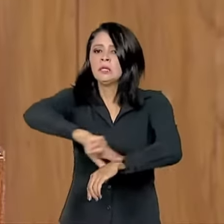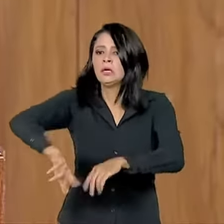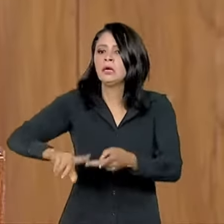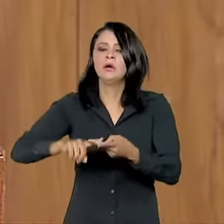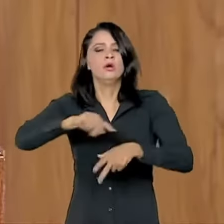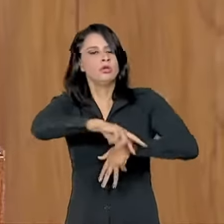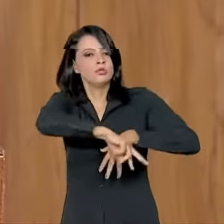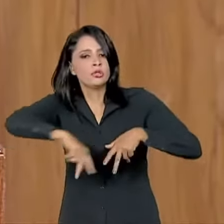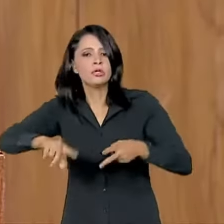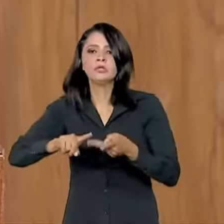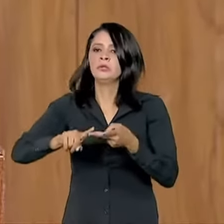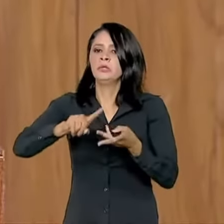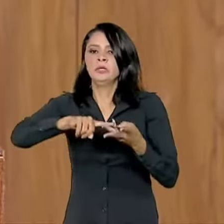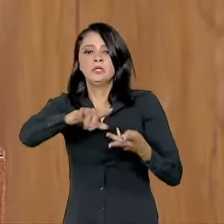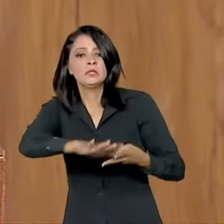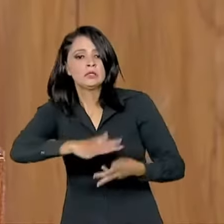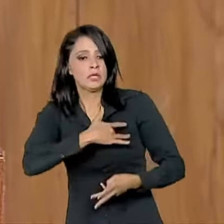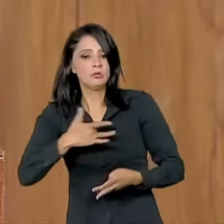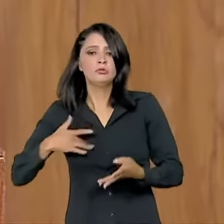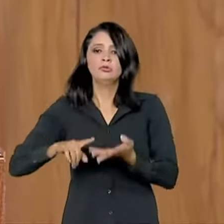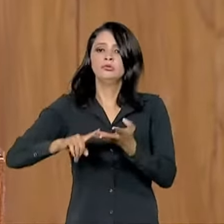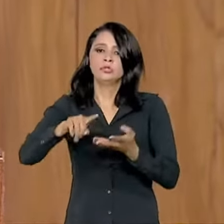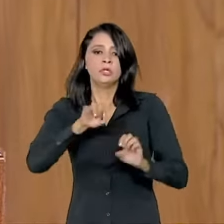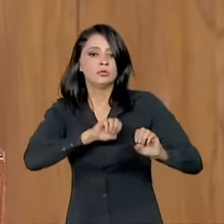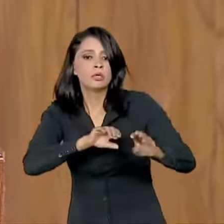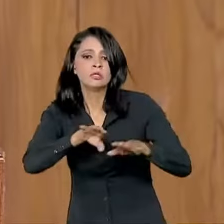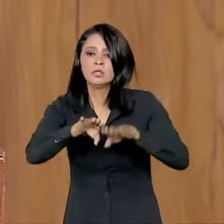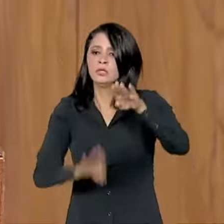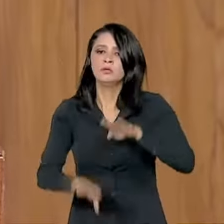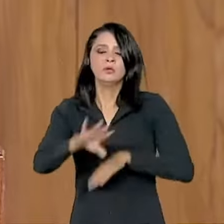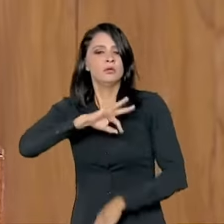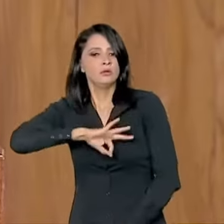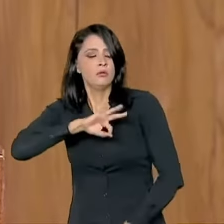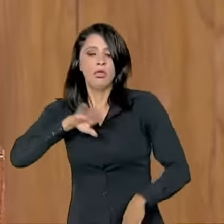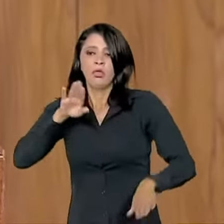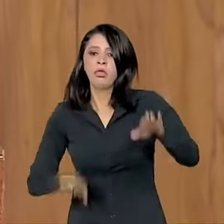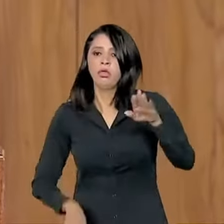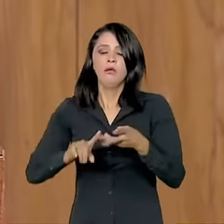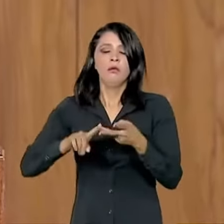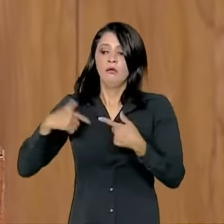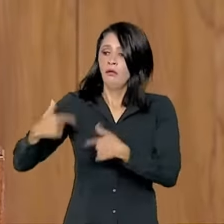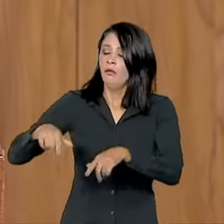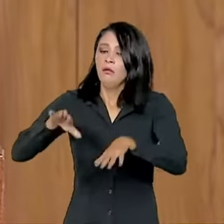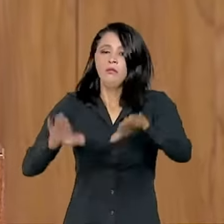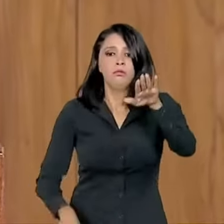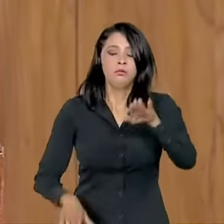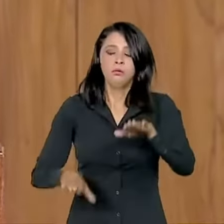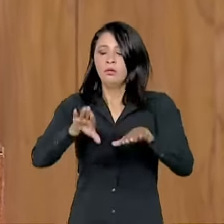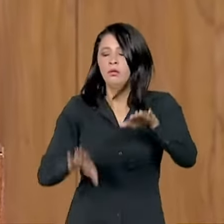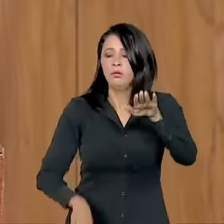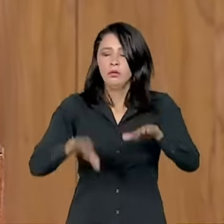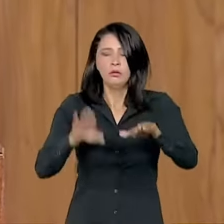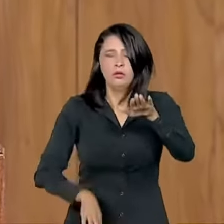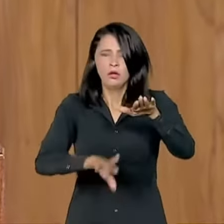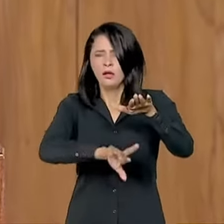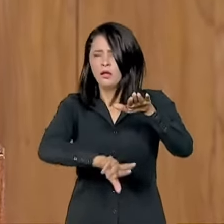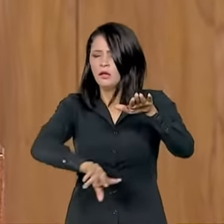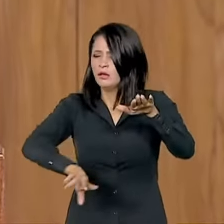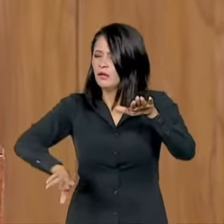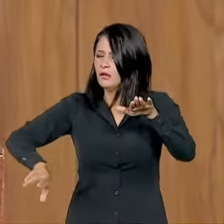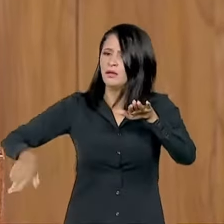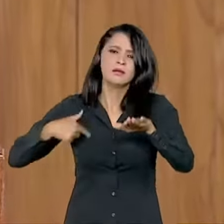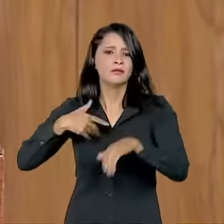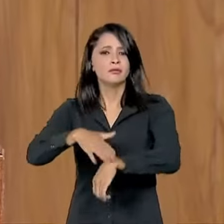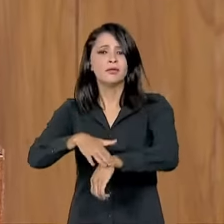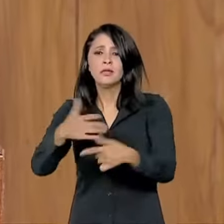de gênero, desigualdade na saúde, desigualdade na educação, desigualdade no salário, desigualdade no emprego. É tanta desigualdade que eu